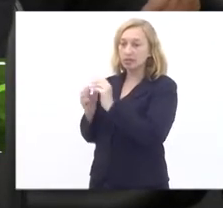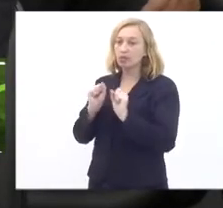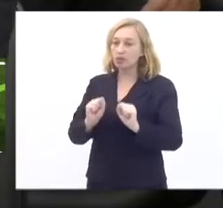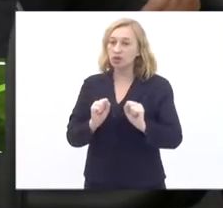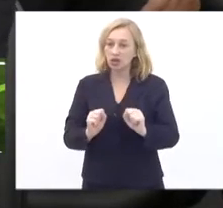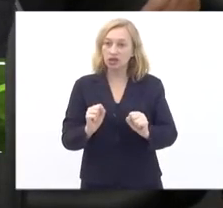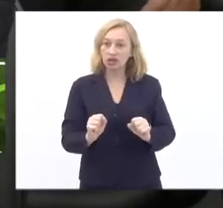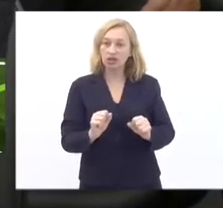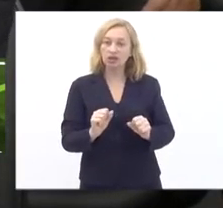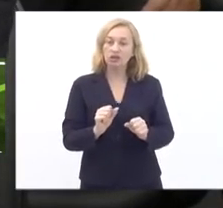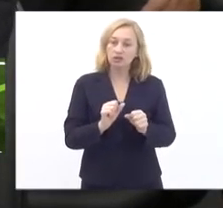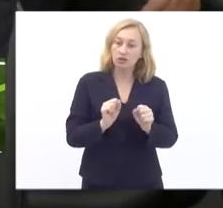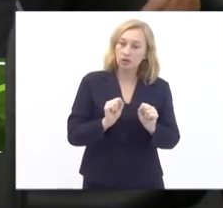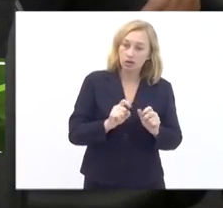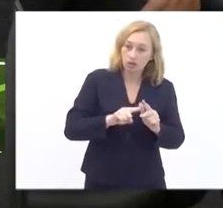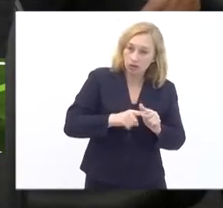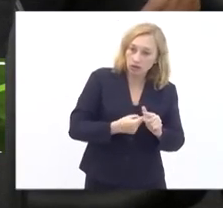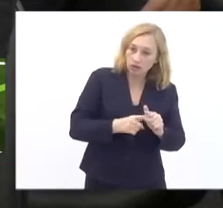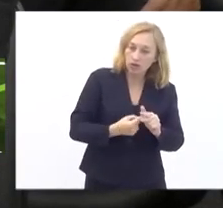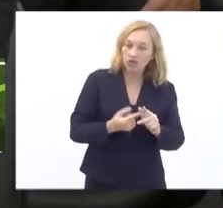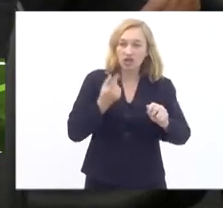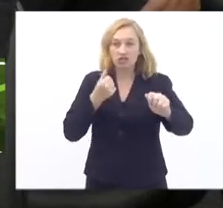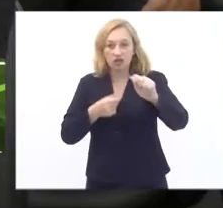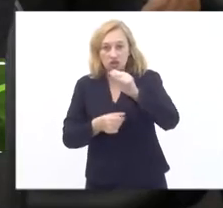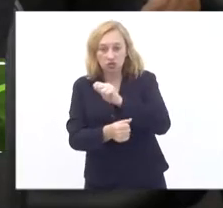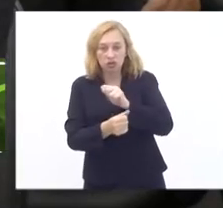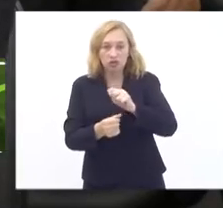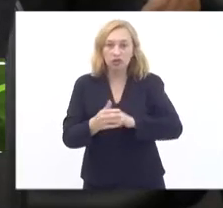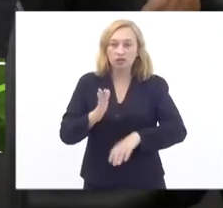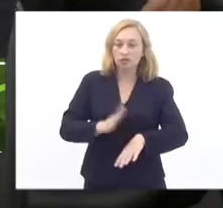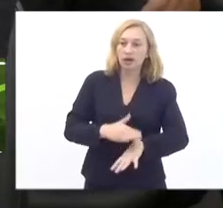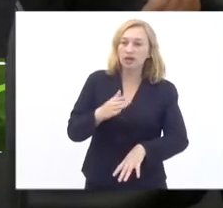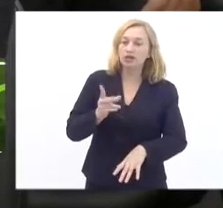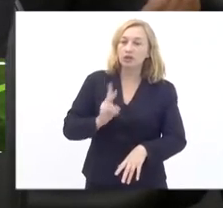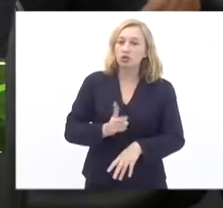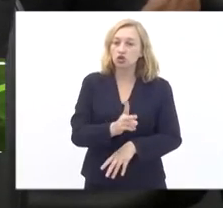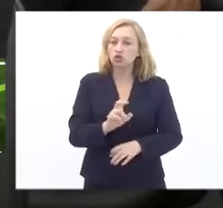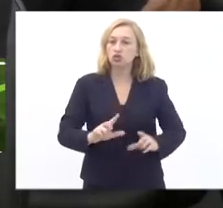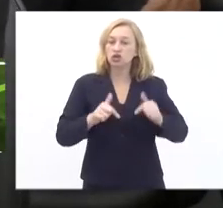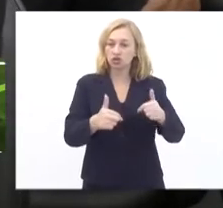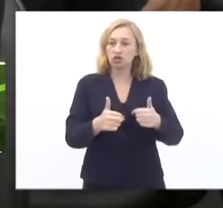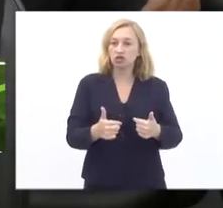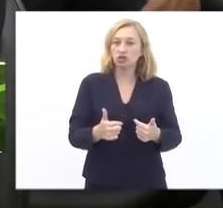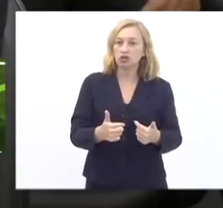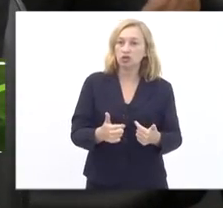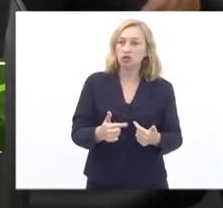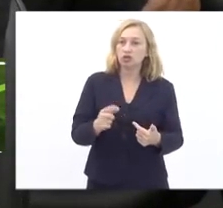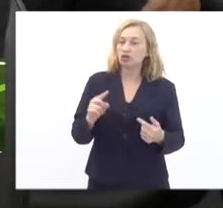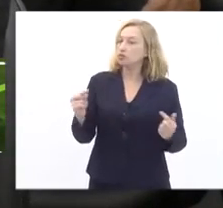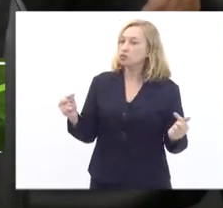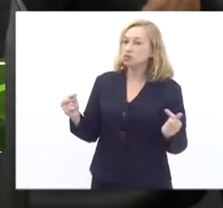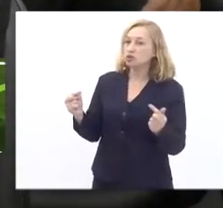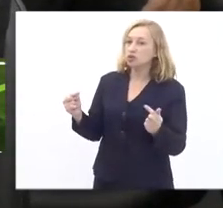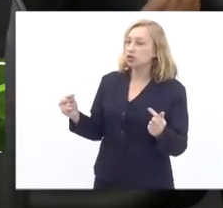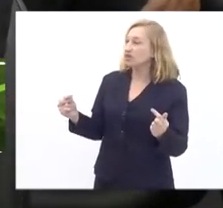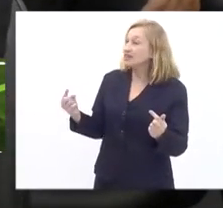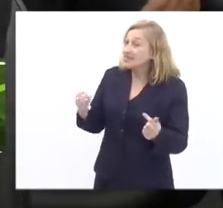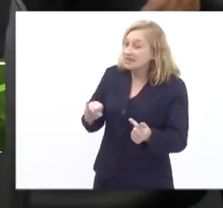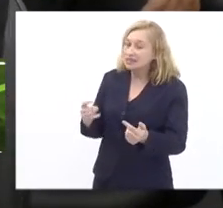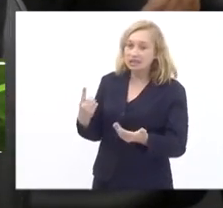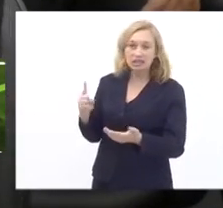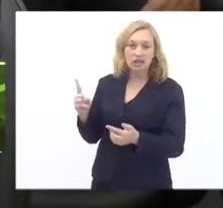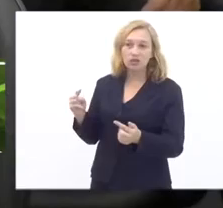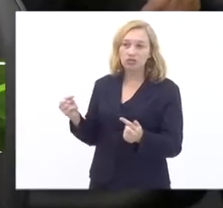realizar manutenção, investimento e tudo mais para que ela continue operando. Sem combinar com o usuário não funciona, né?